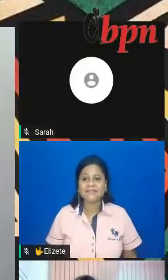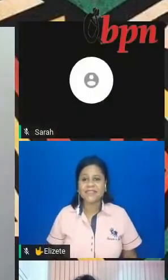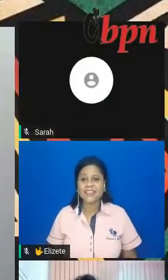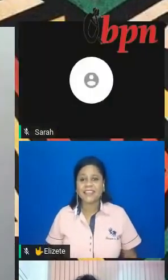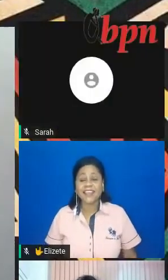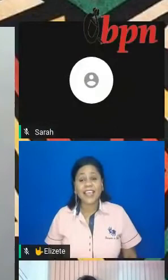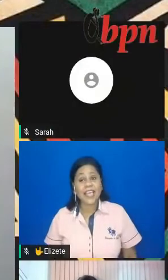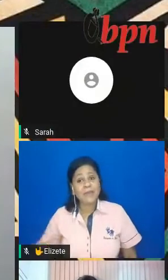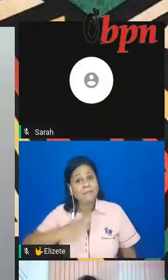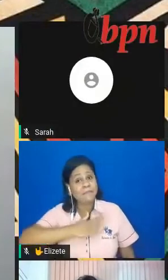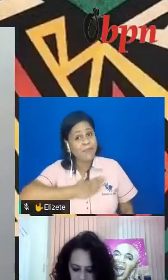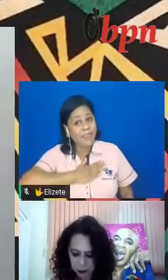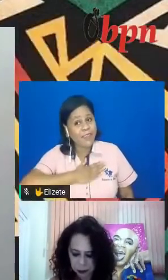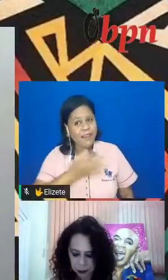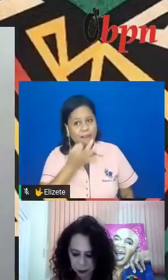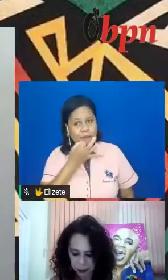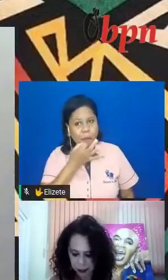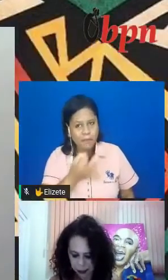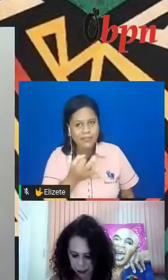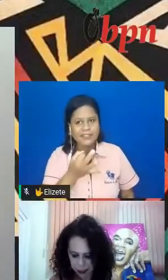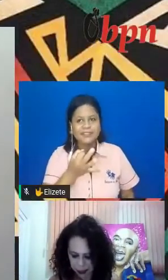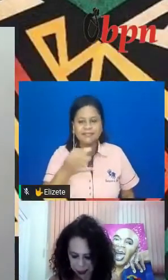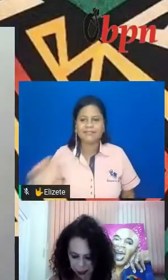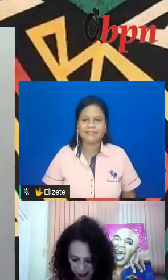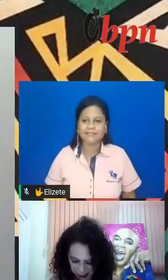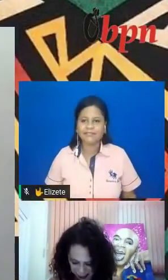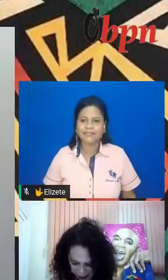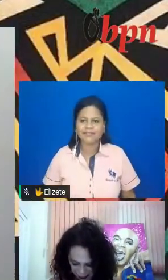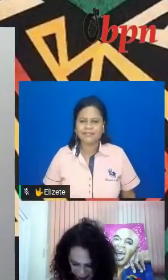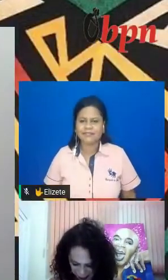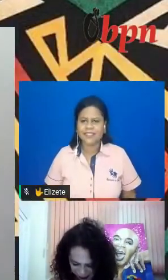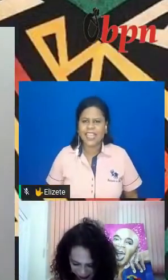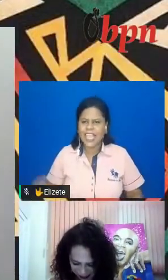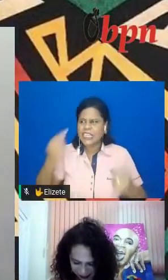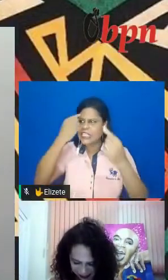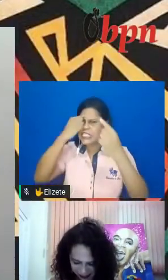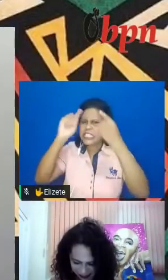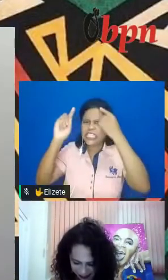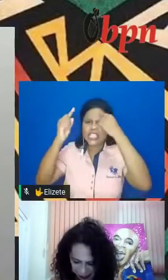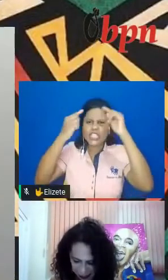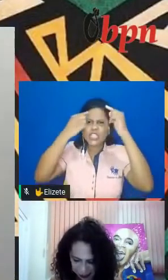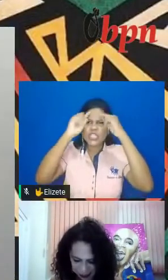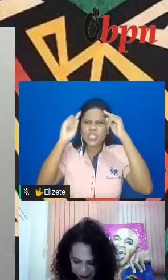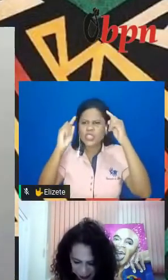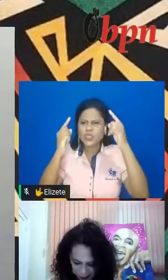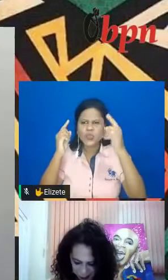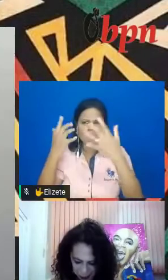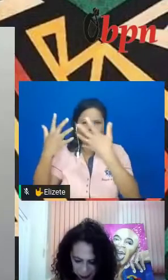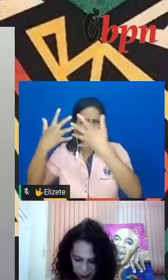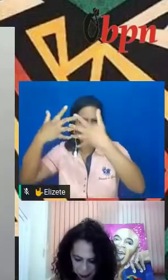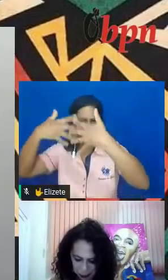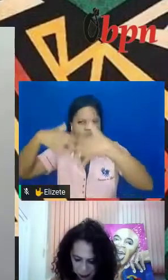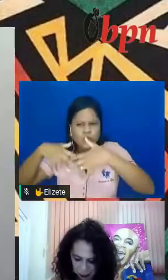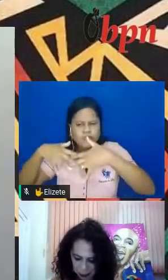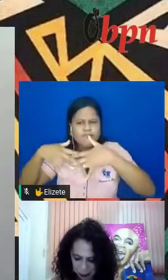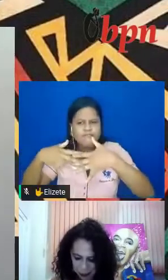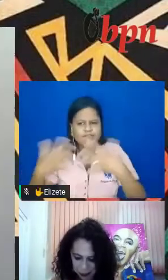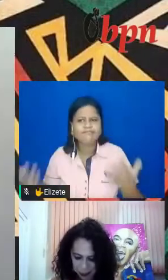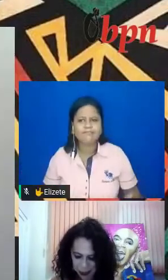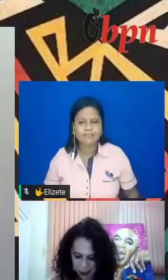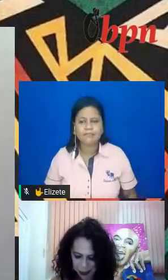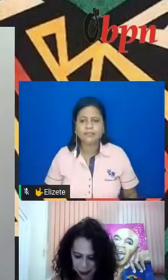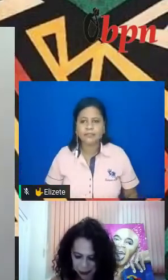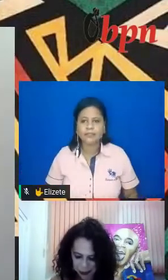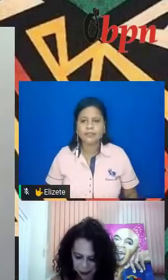Ver esse jogo, essa engenhosidade, esse jogo de cintura, ele